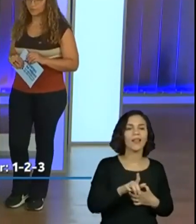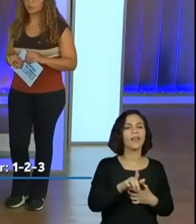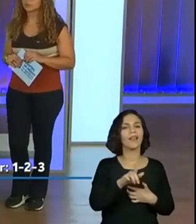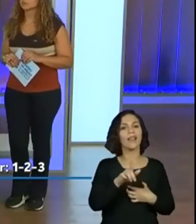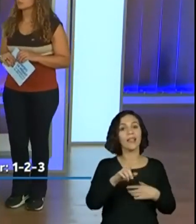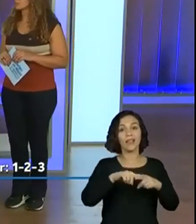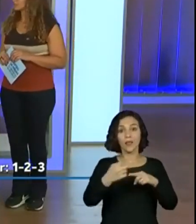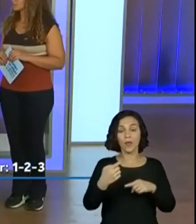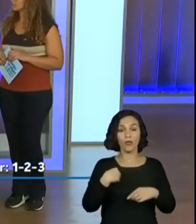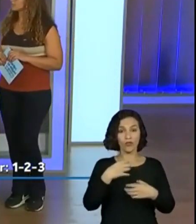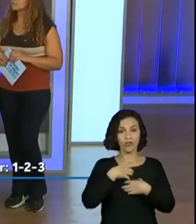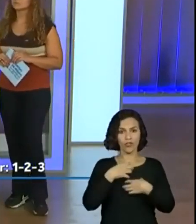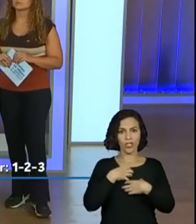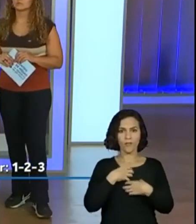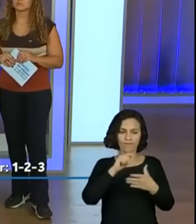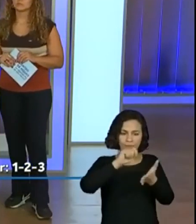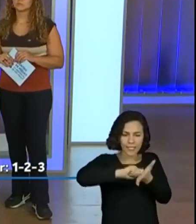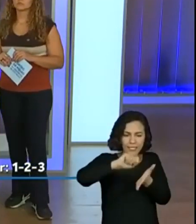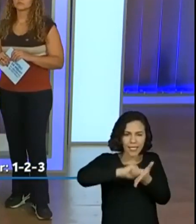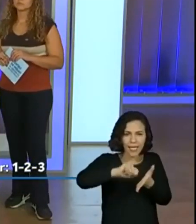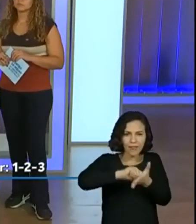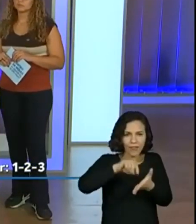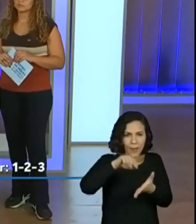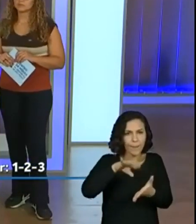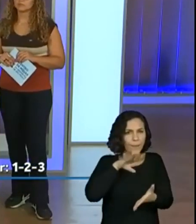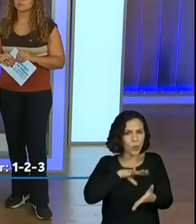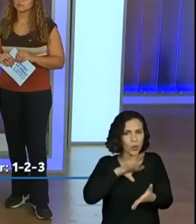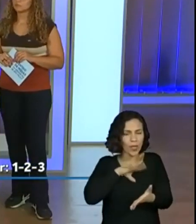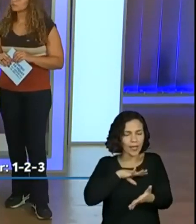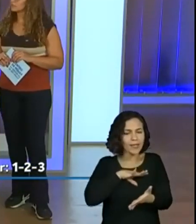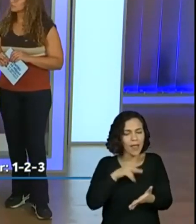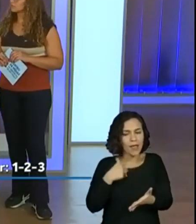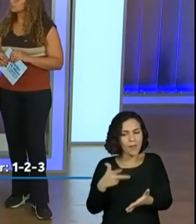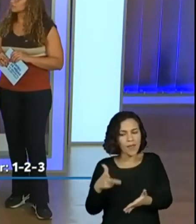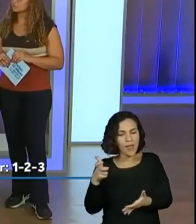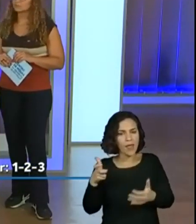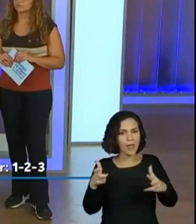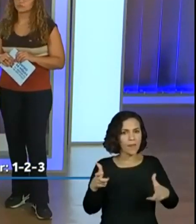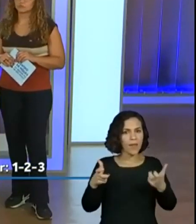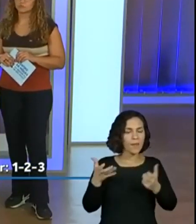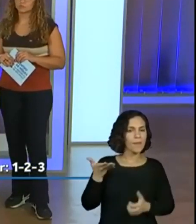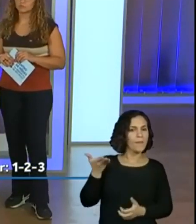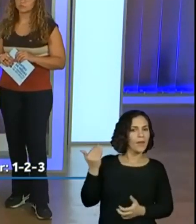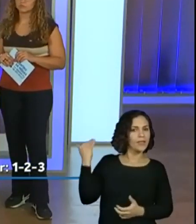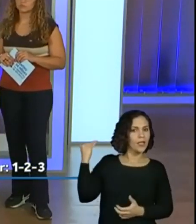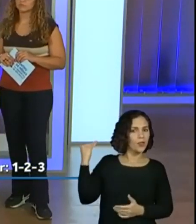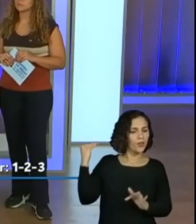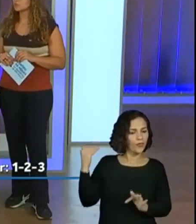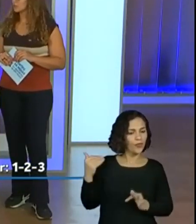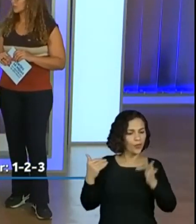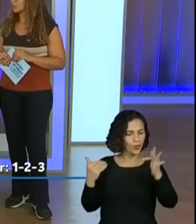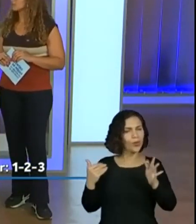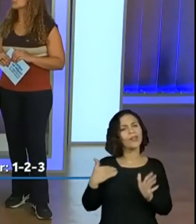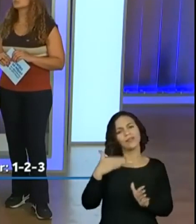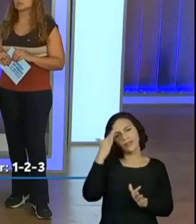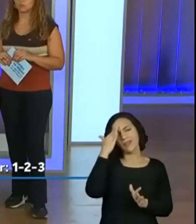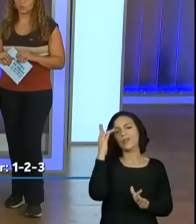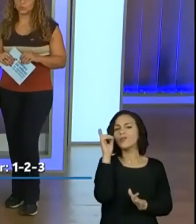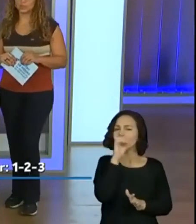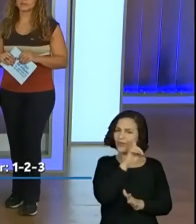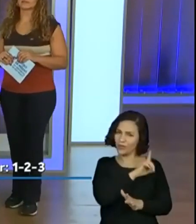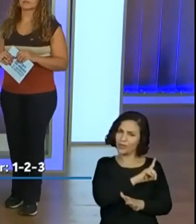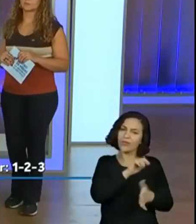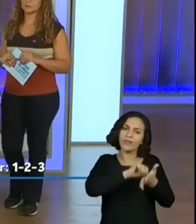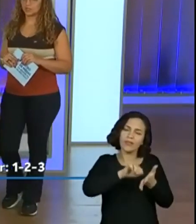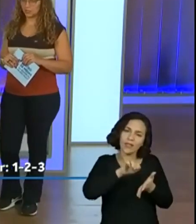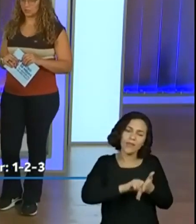E na hora de falar, é sempre tudo mais fácil, né? A gente fala de uma forma mais fácil, mas na hora de escrever, há algumas dúvidas,